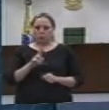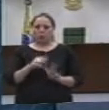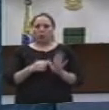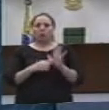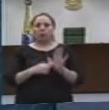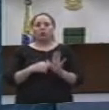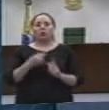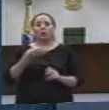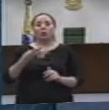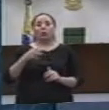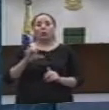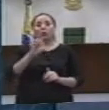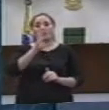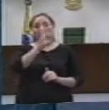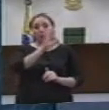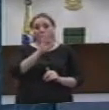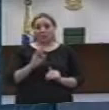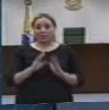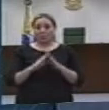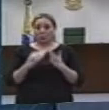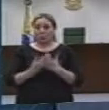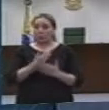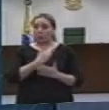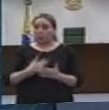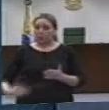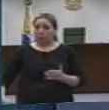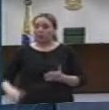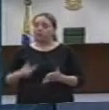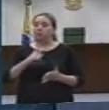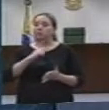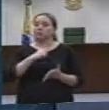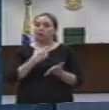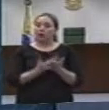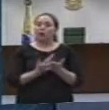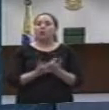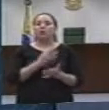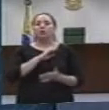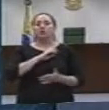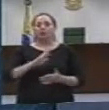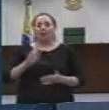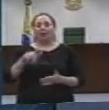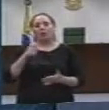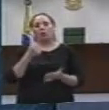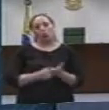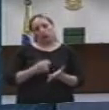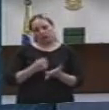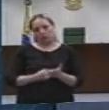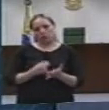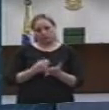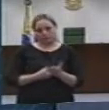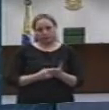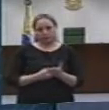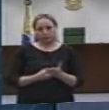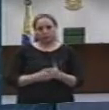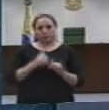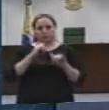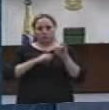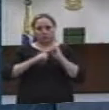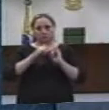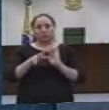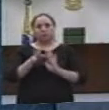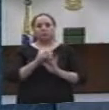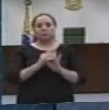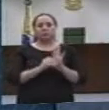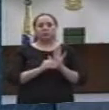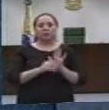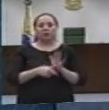porcento das escolas públicas em que havia aulas de religião elas eram obrigatórias o dado foi tabulado a partir do